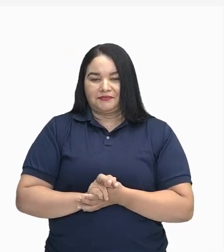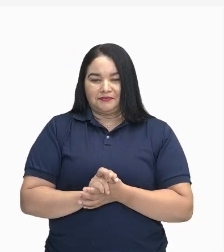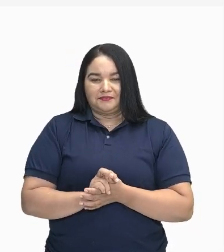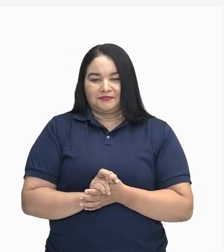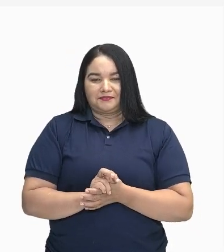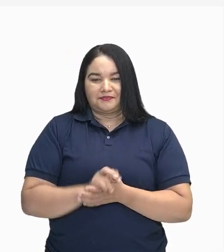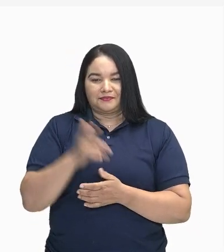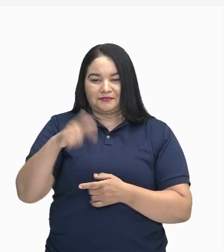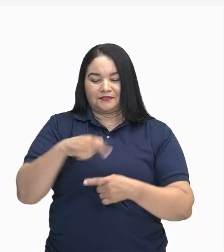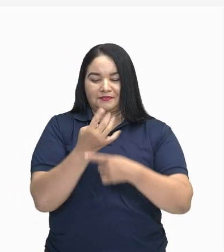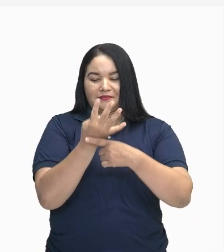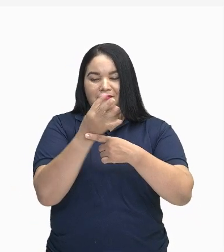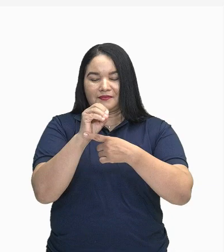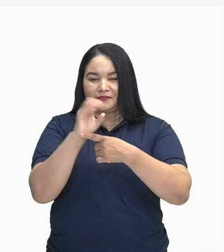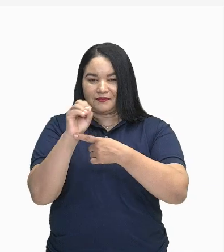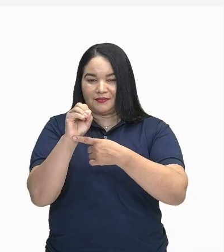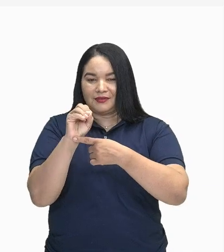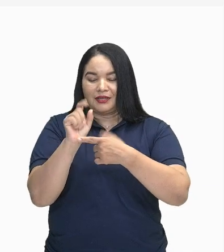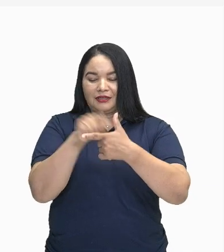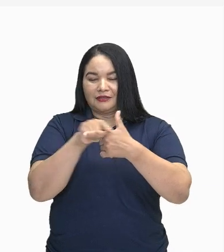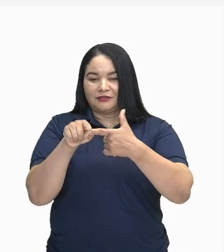então 400 dividido por